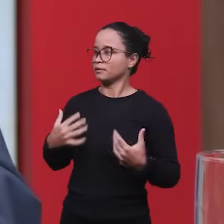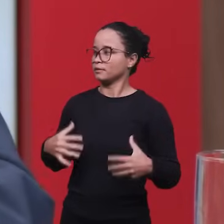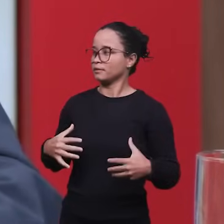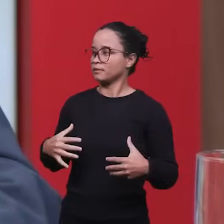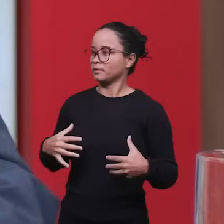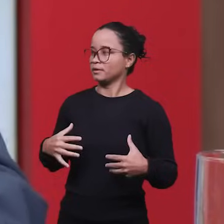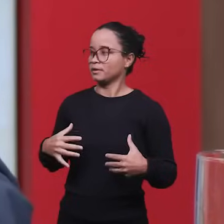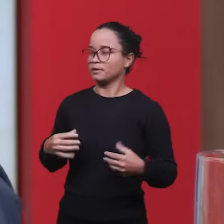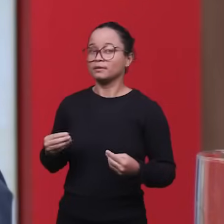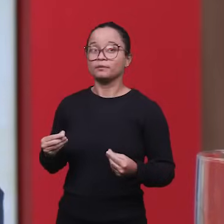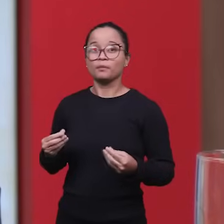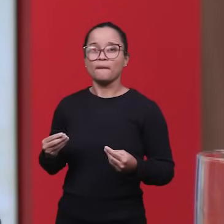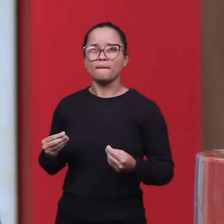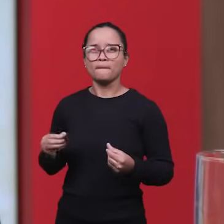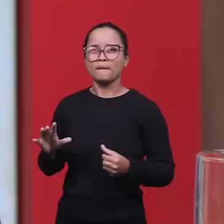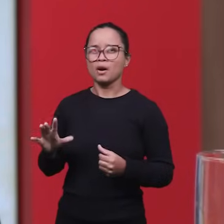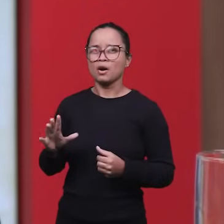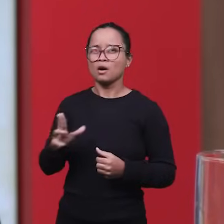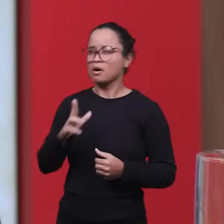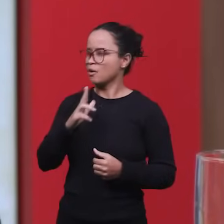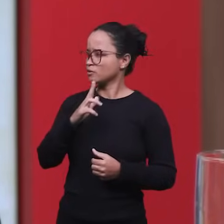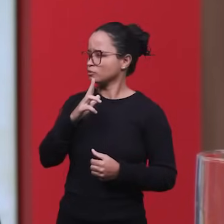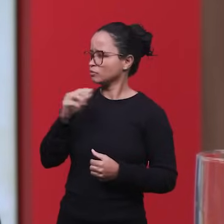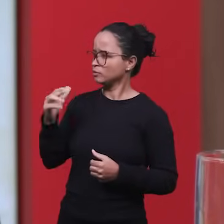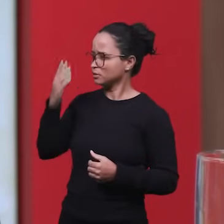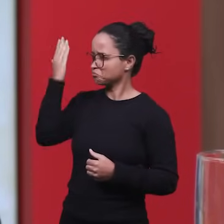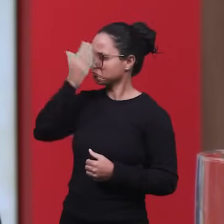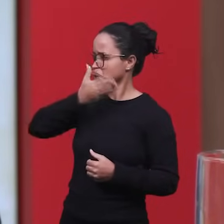susto. Nunca tínhamos visto